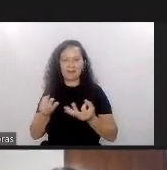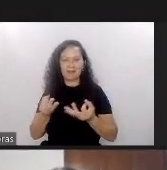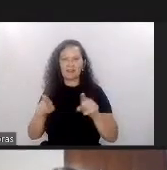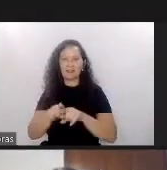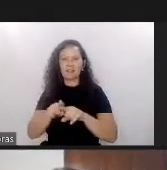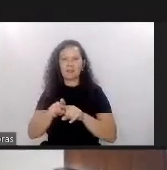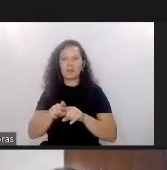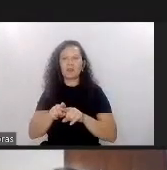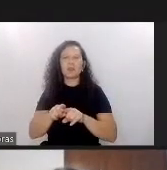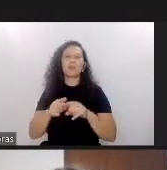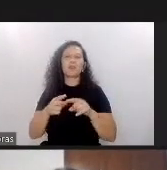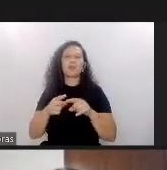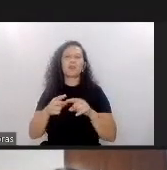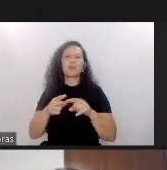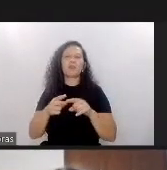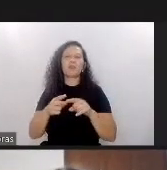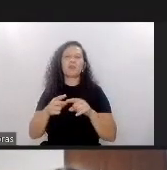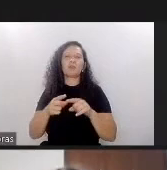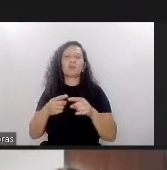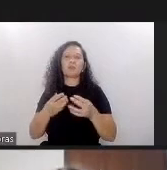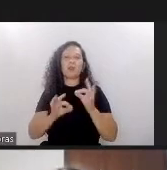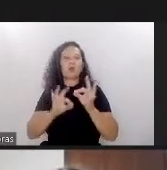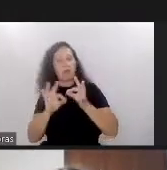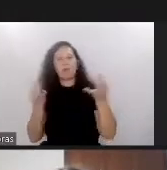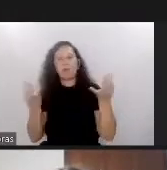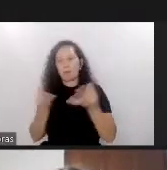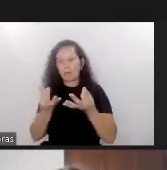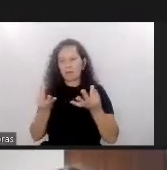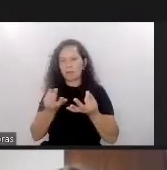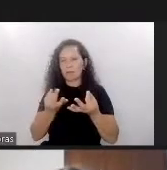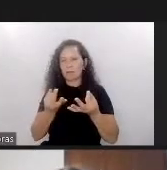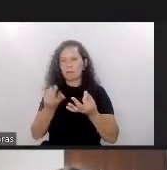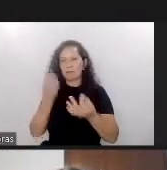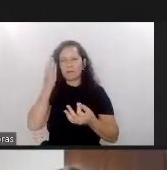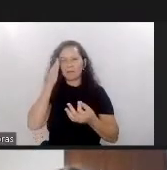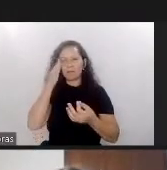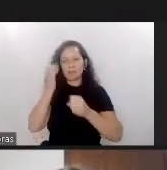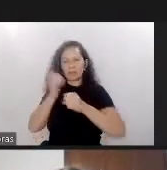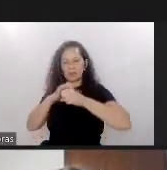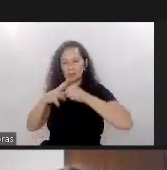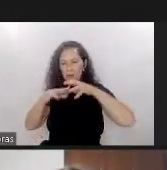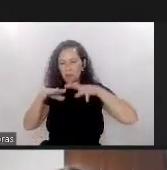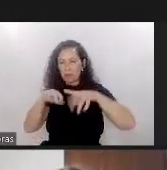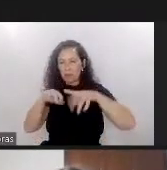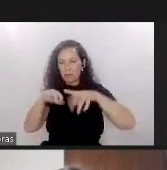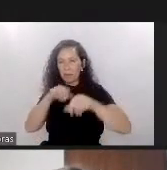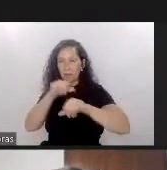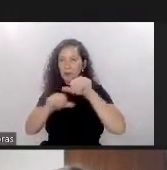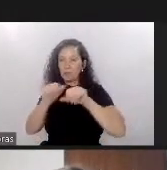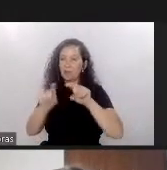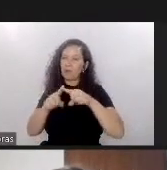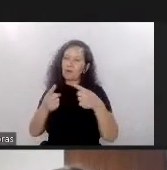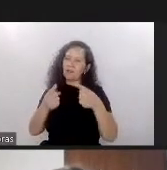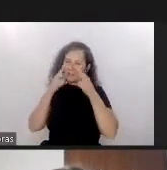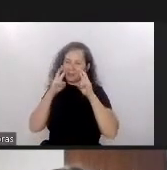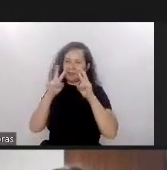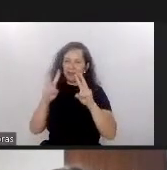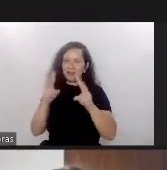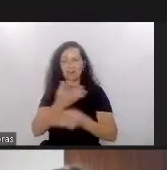bem organizado. Eu sei que a pandemia mudou tudo, mas eu vi que vocês fizeram eventos